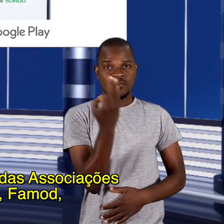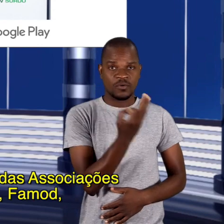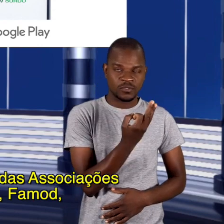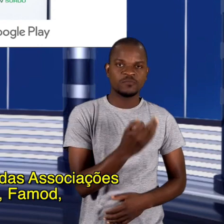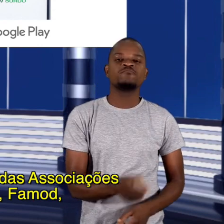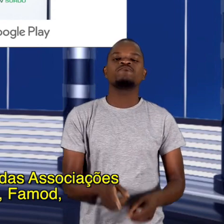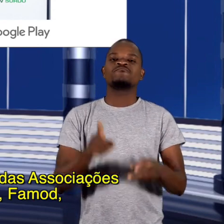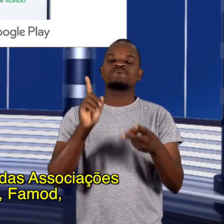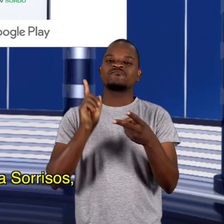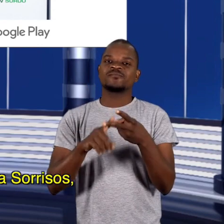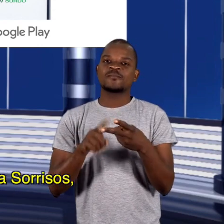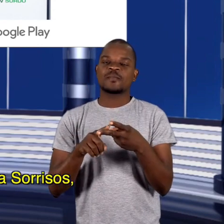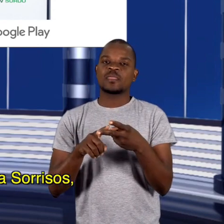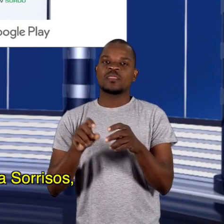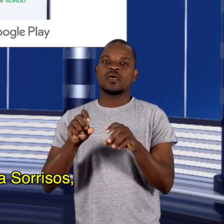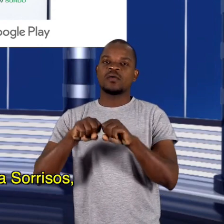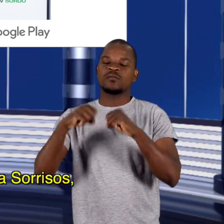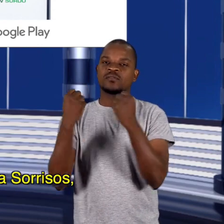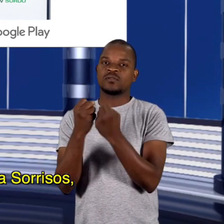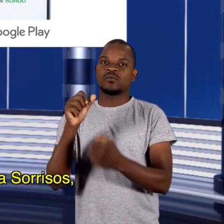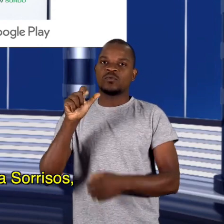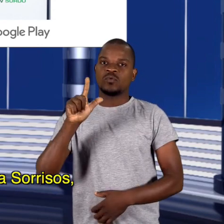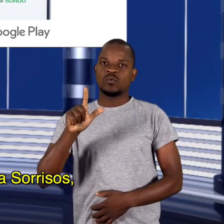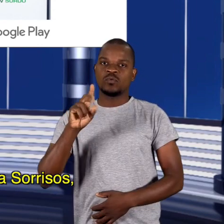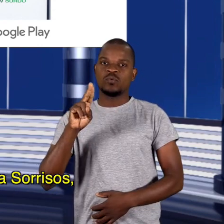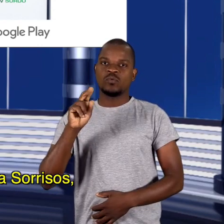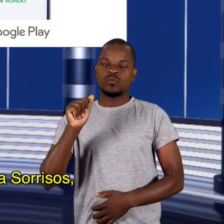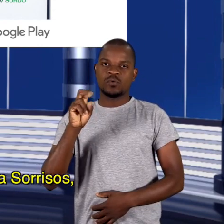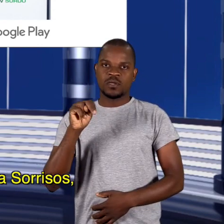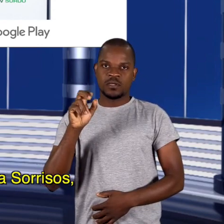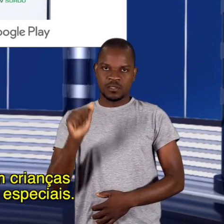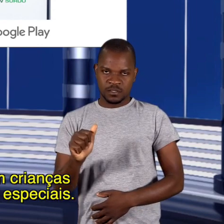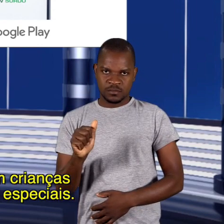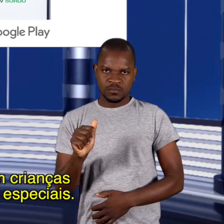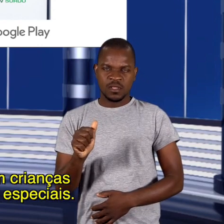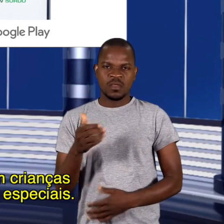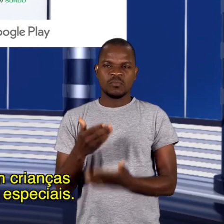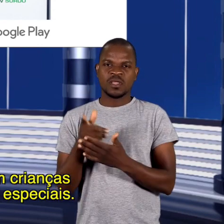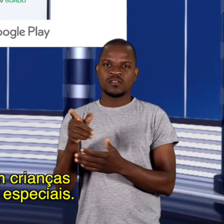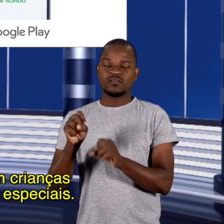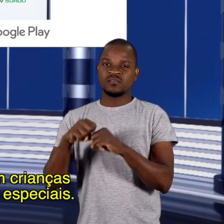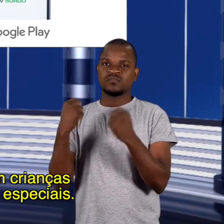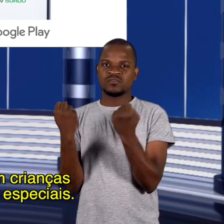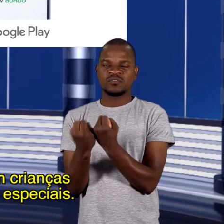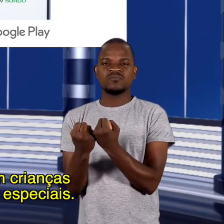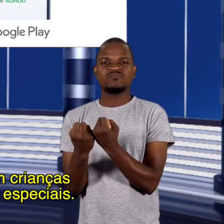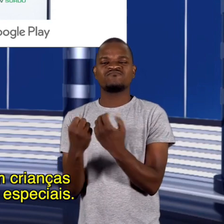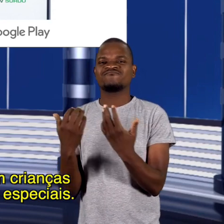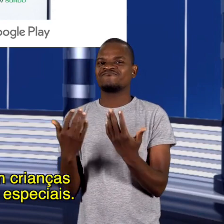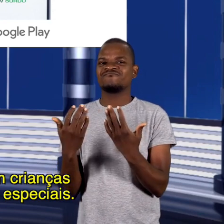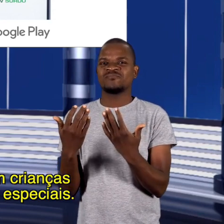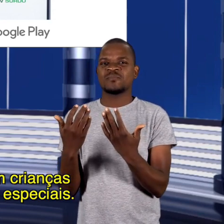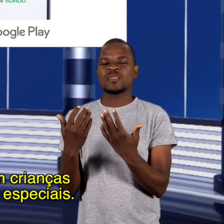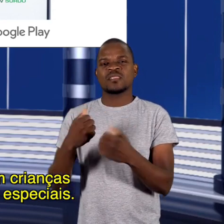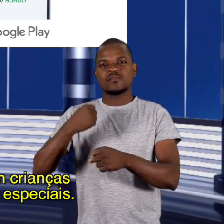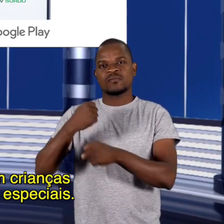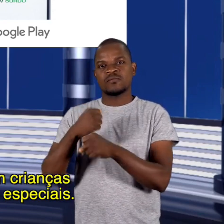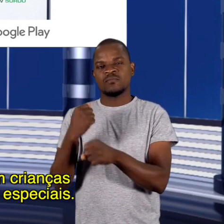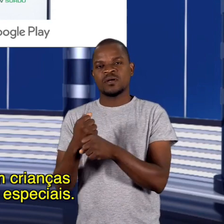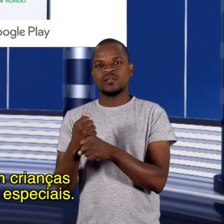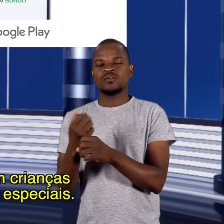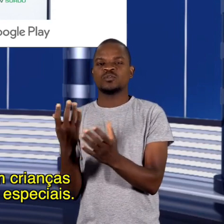com deficiência FAMOD e a cooperativa Luana Semeia Sorris uma gremiação que lida de